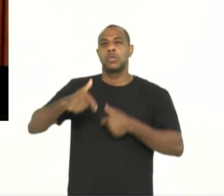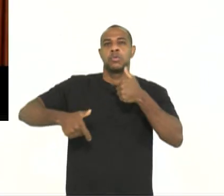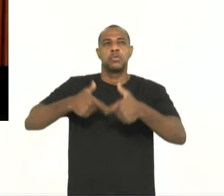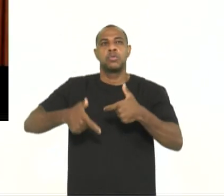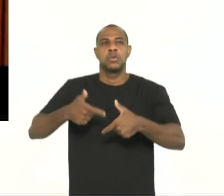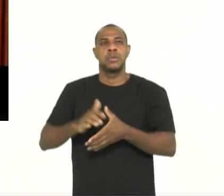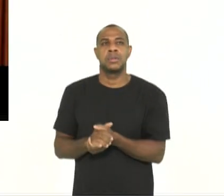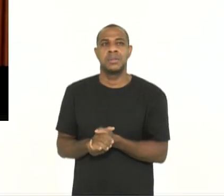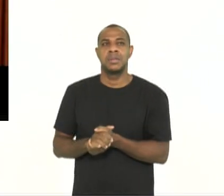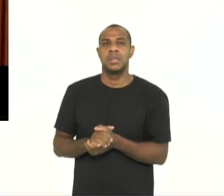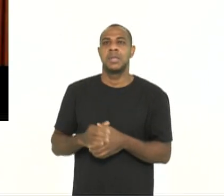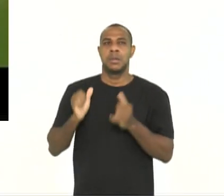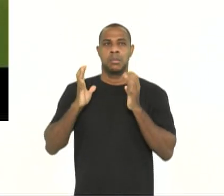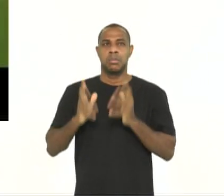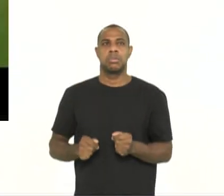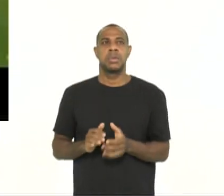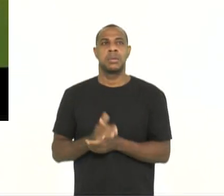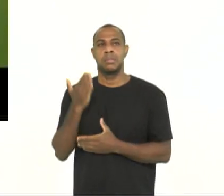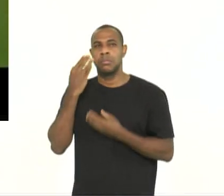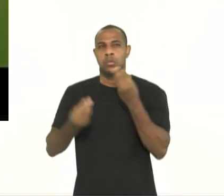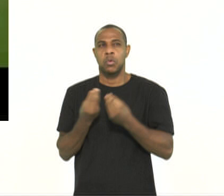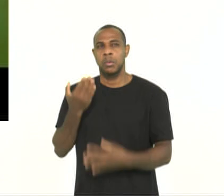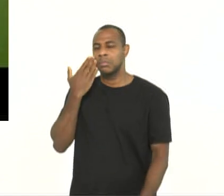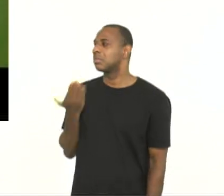denominada Mimbaquera.